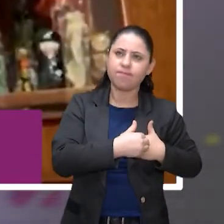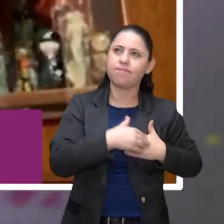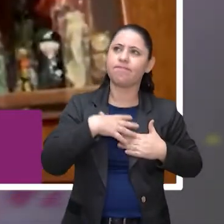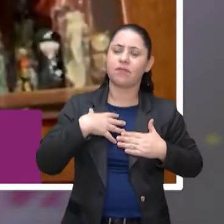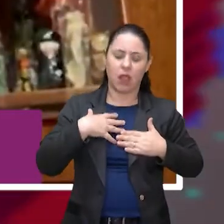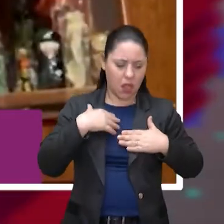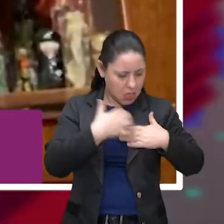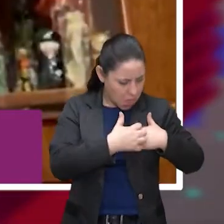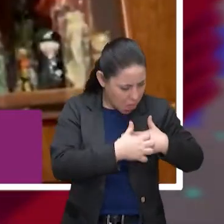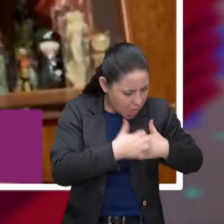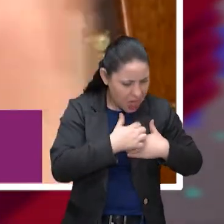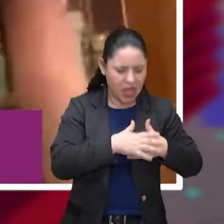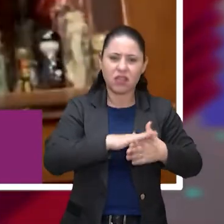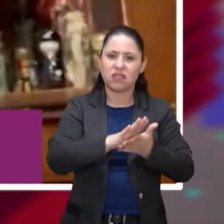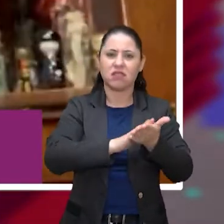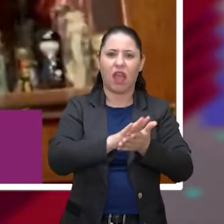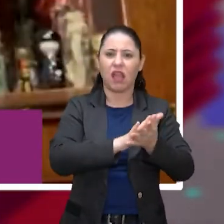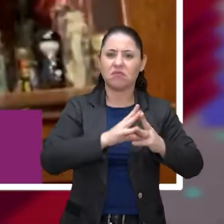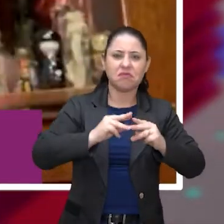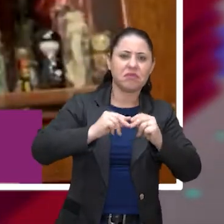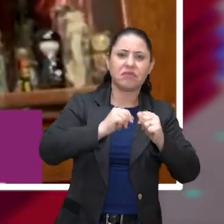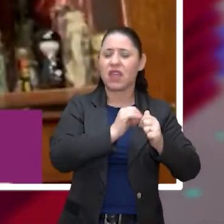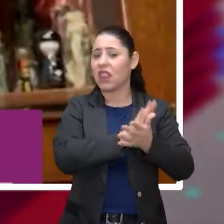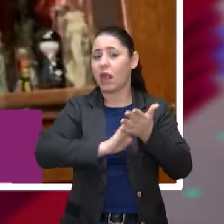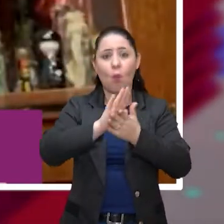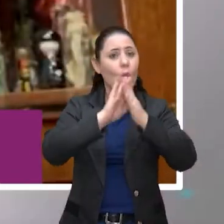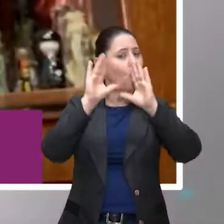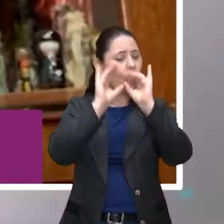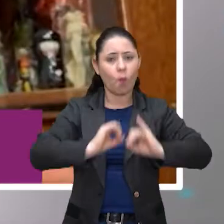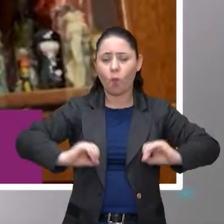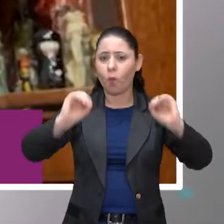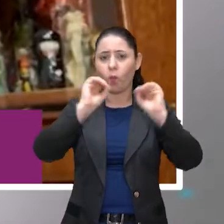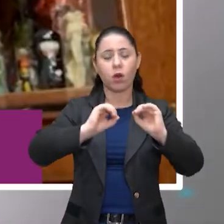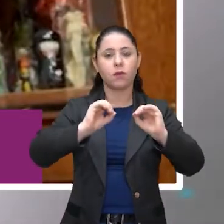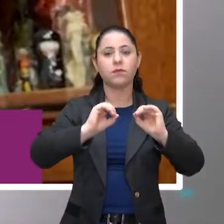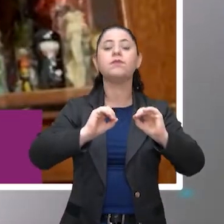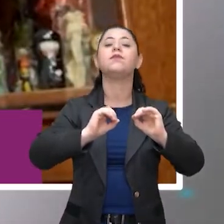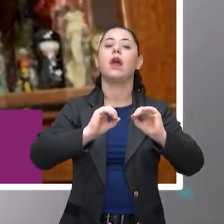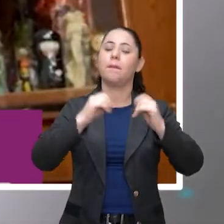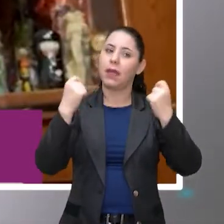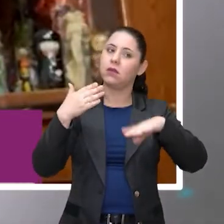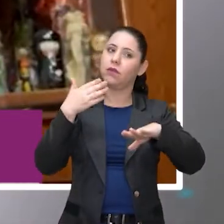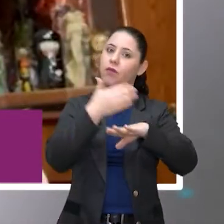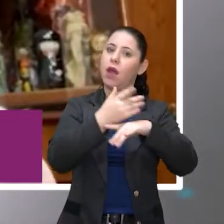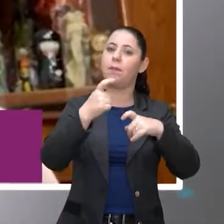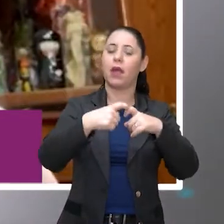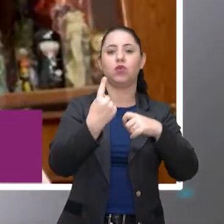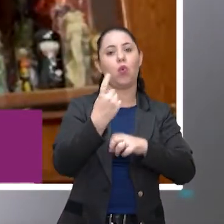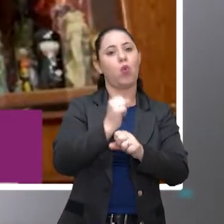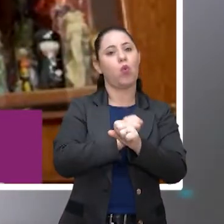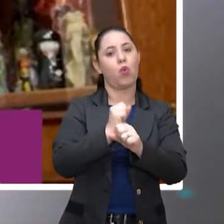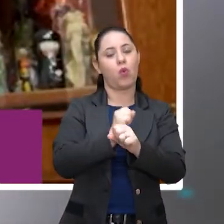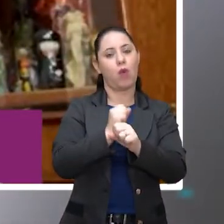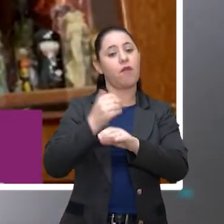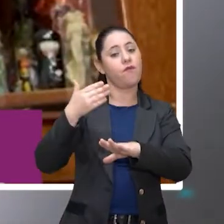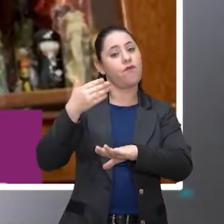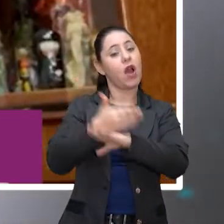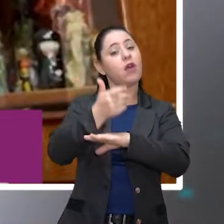alteração de pele, não tem descamação de mamilo, não tem nada, ela deve procurar o médico pelo menos uma vez ao